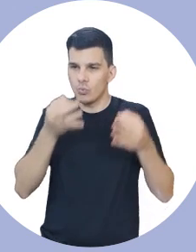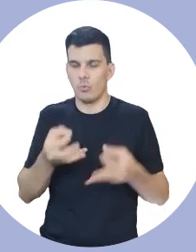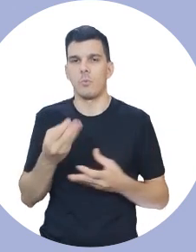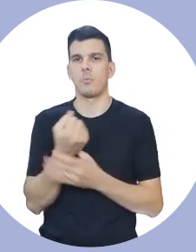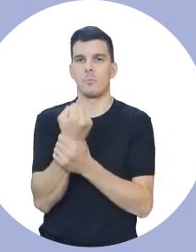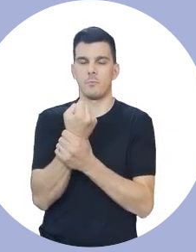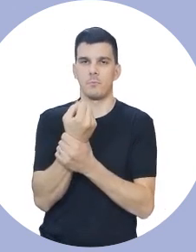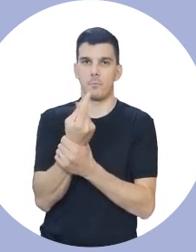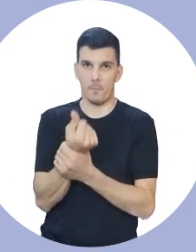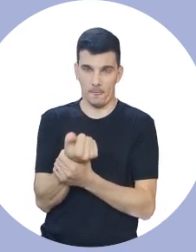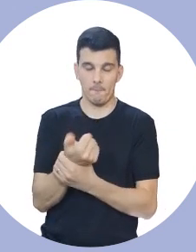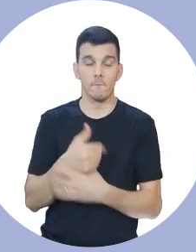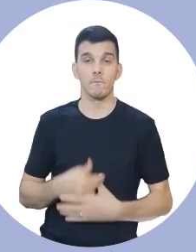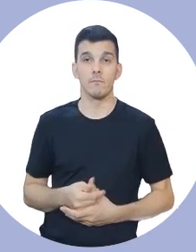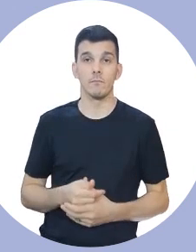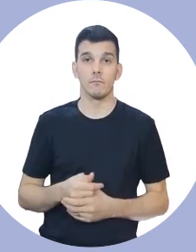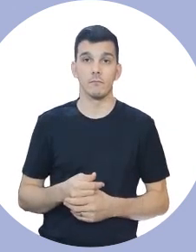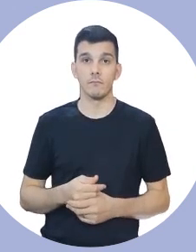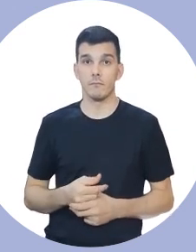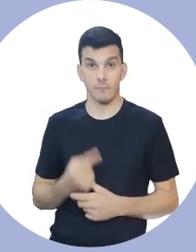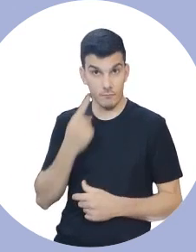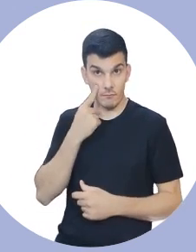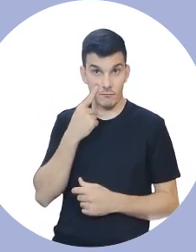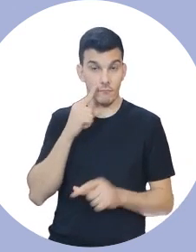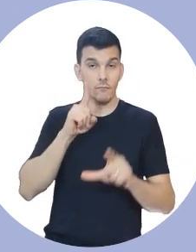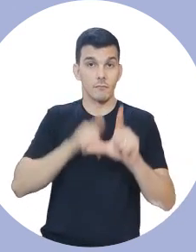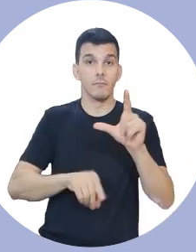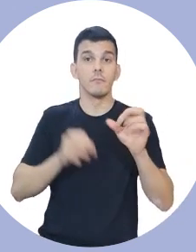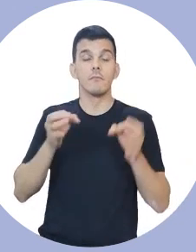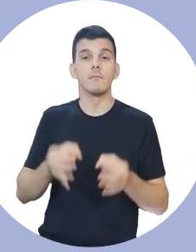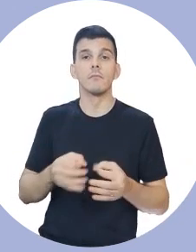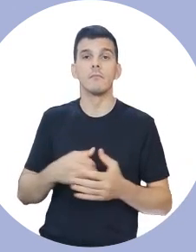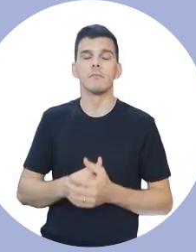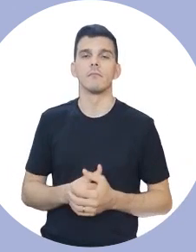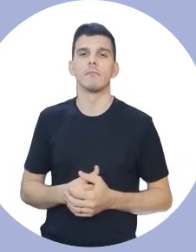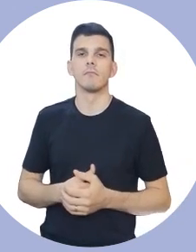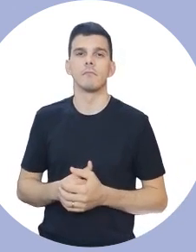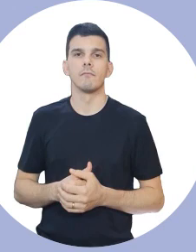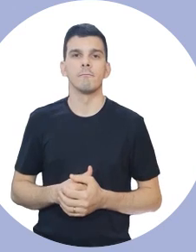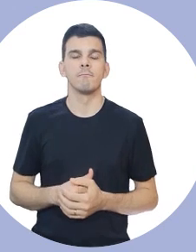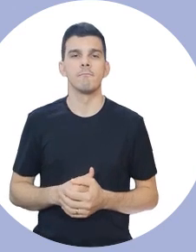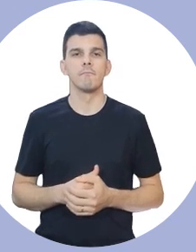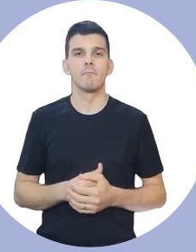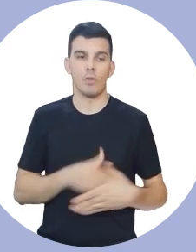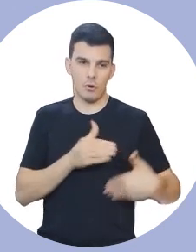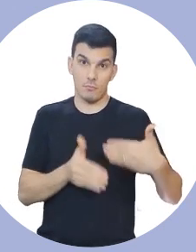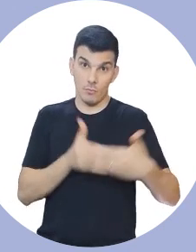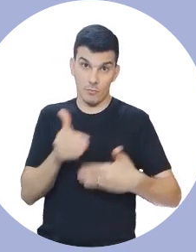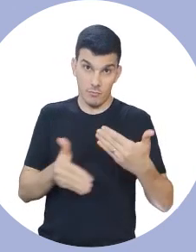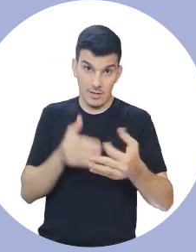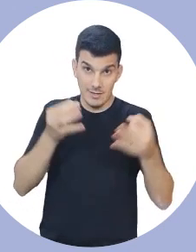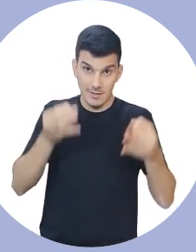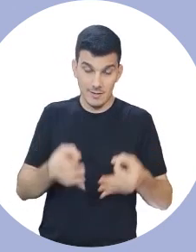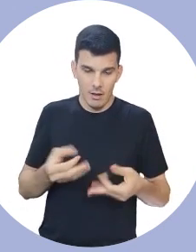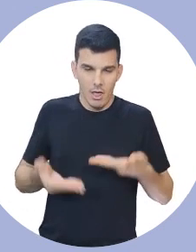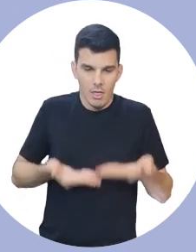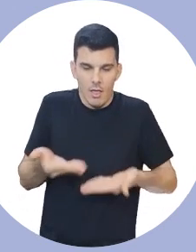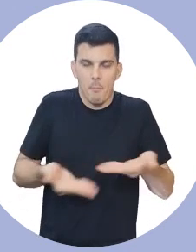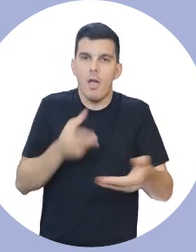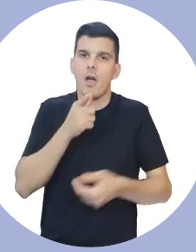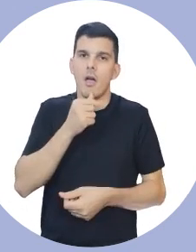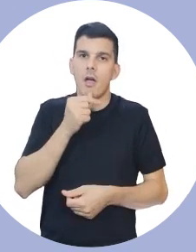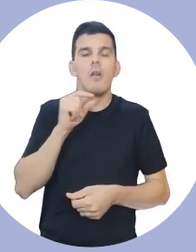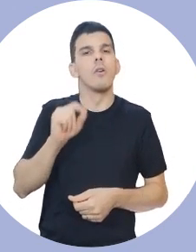à água de boa qualidade. Como a água não é potável, a alternativa ao consumo é a do rio. O procedimento adequado